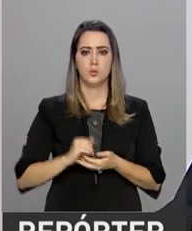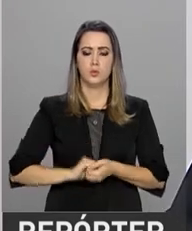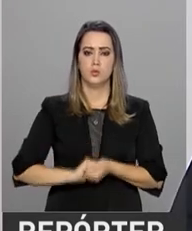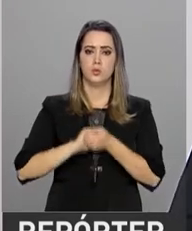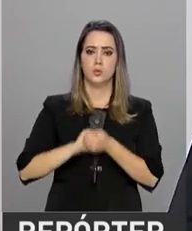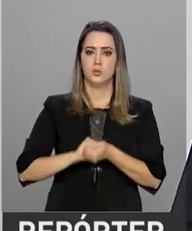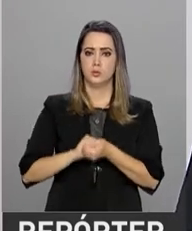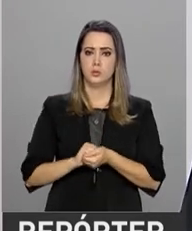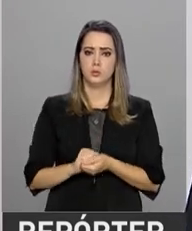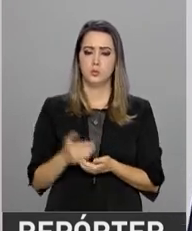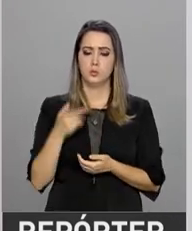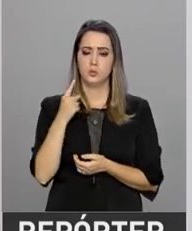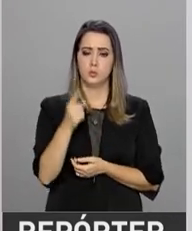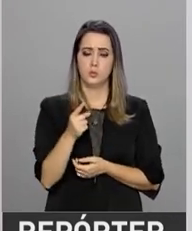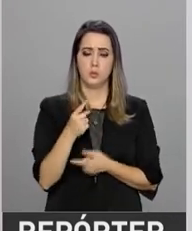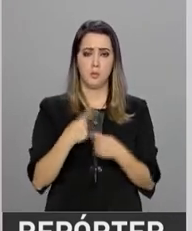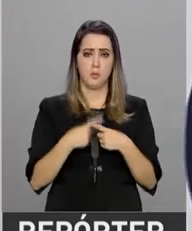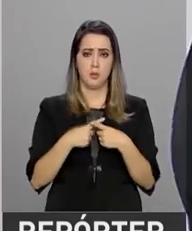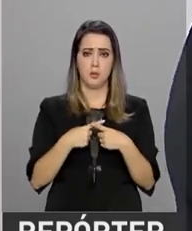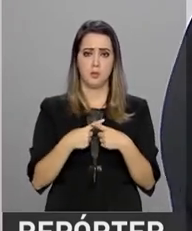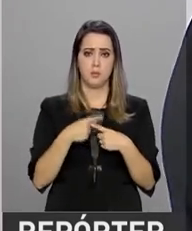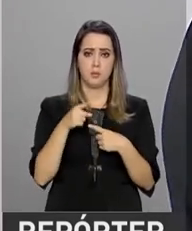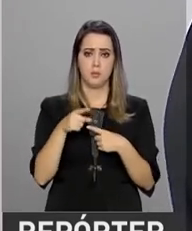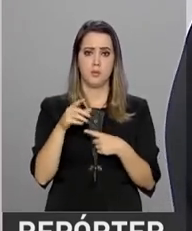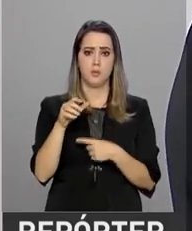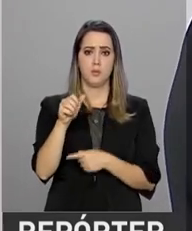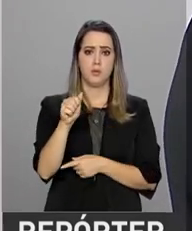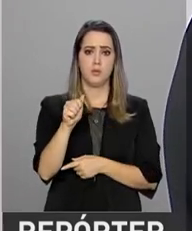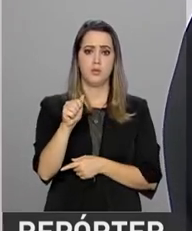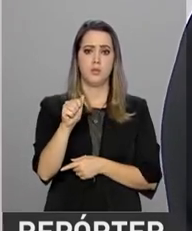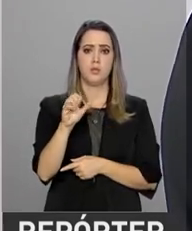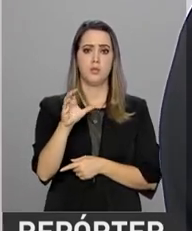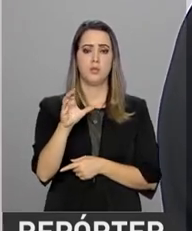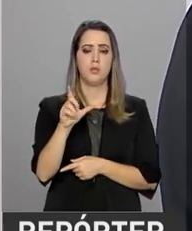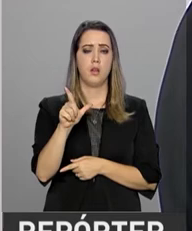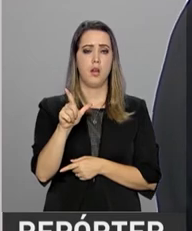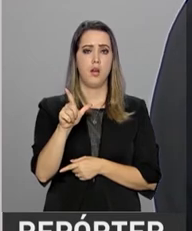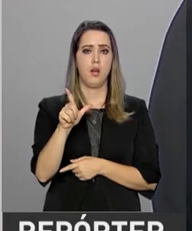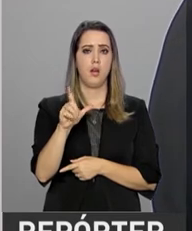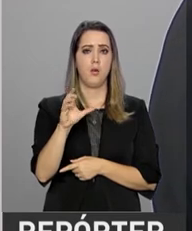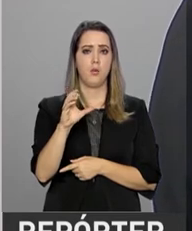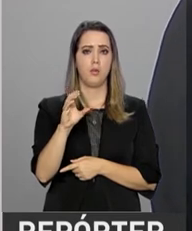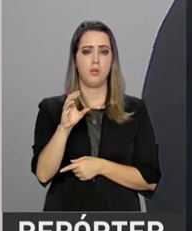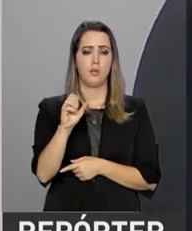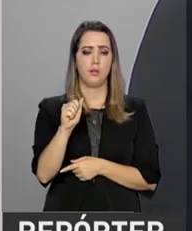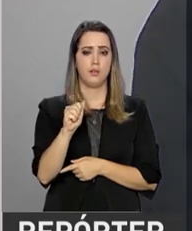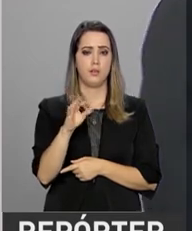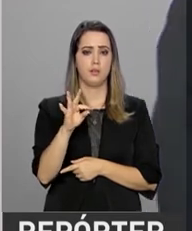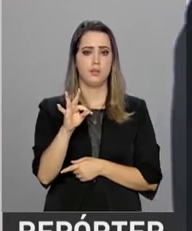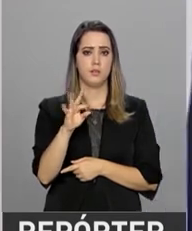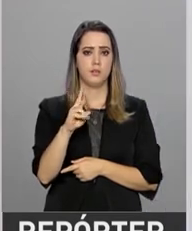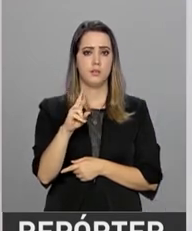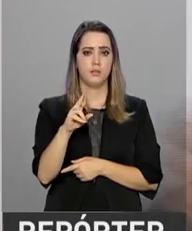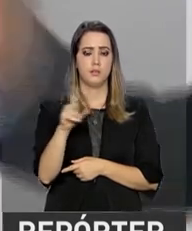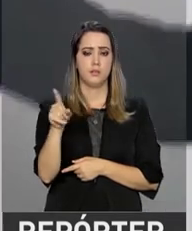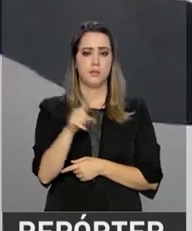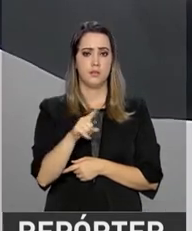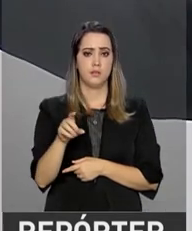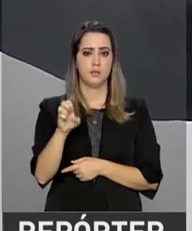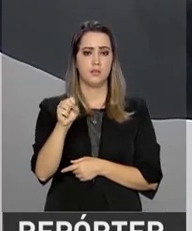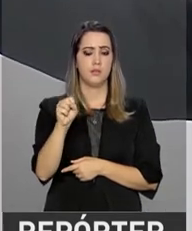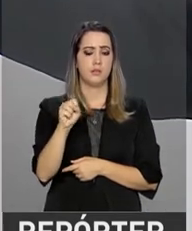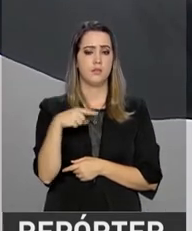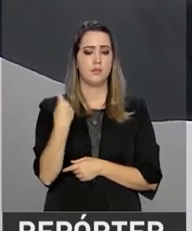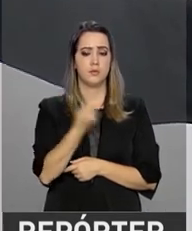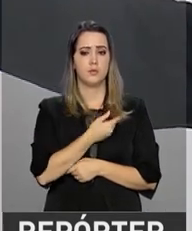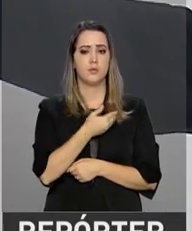efusivos pela aquele acabaram atrás né a reserva de alcatrazes que foi uma uma coisa do nosso governo a ampliação